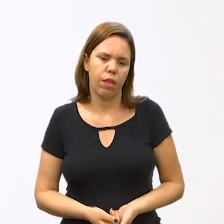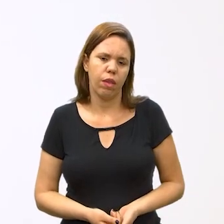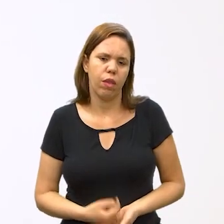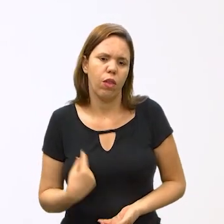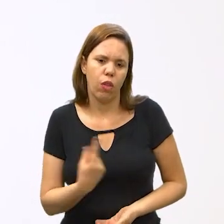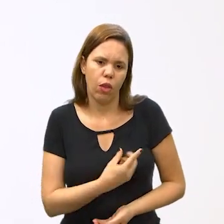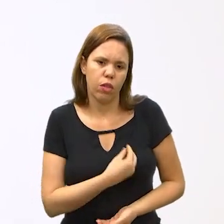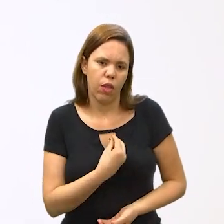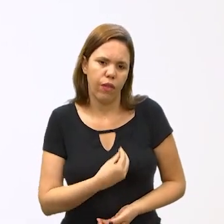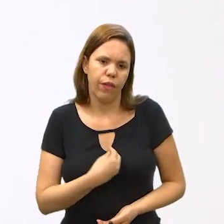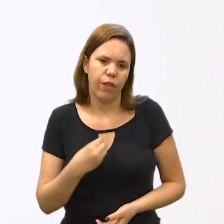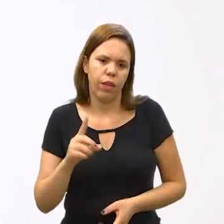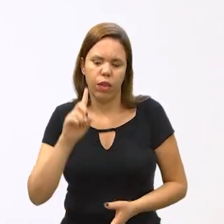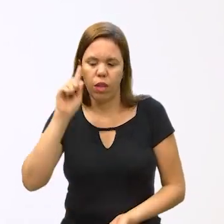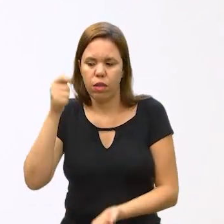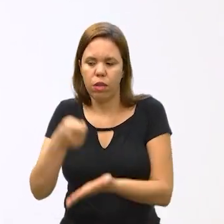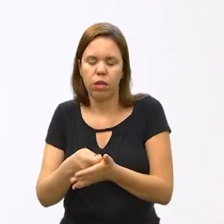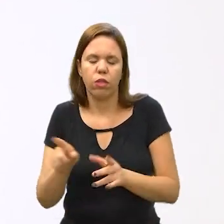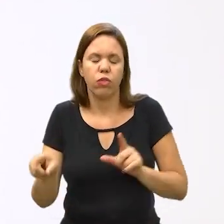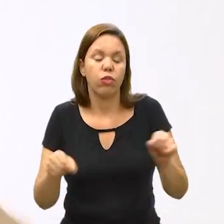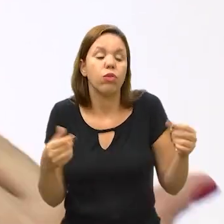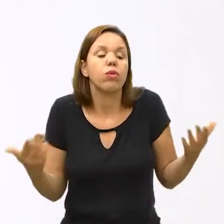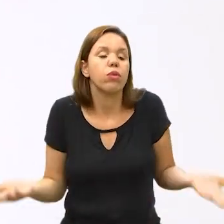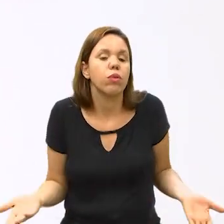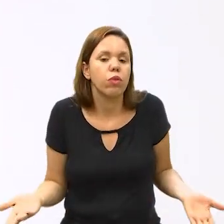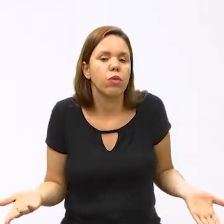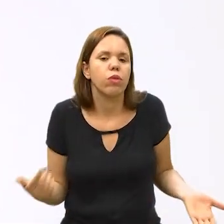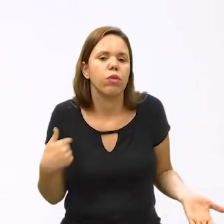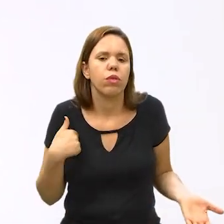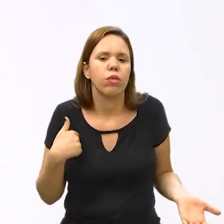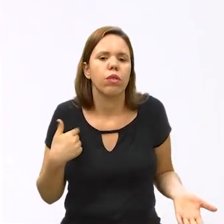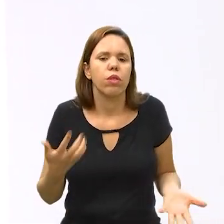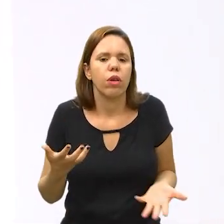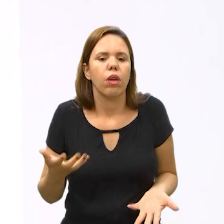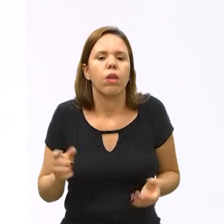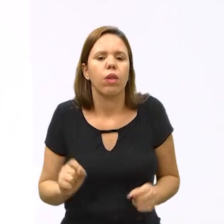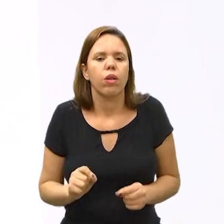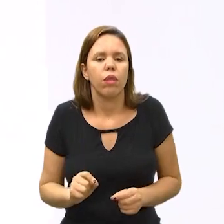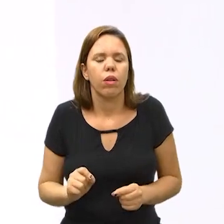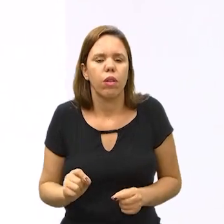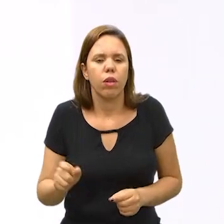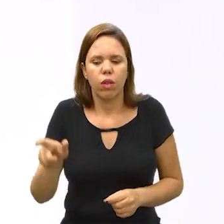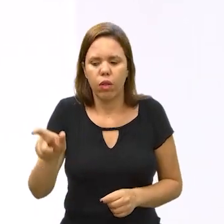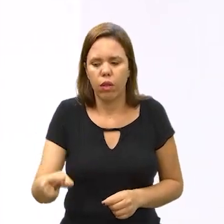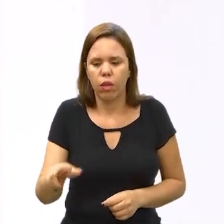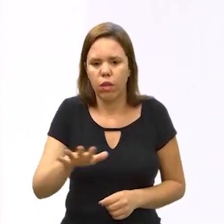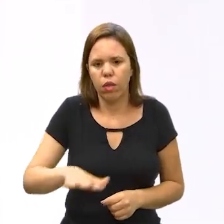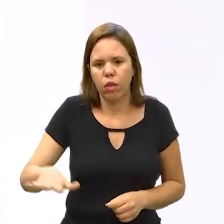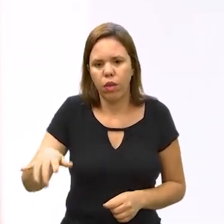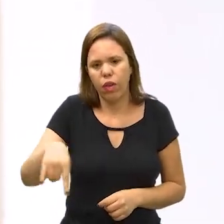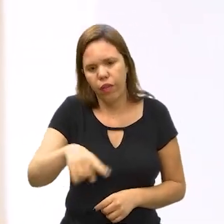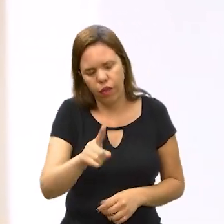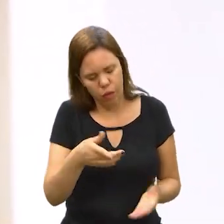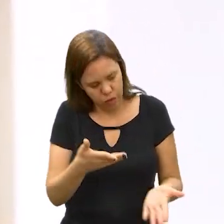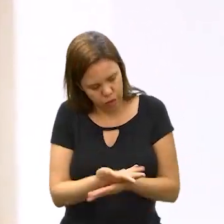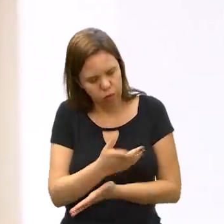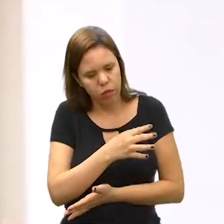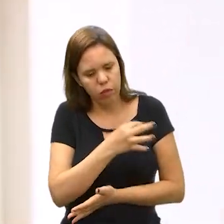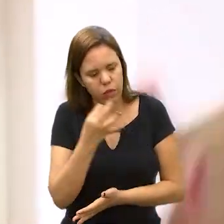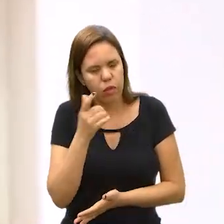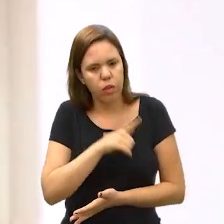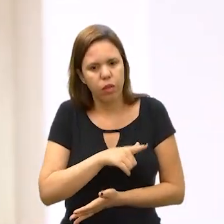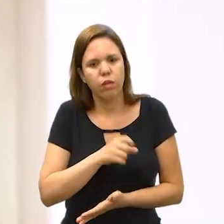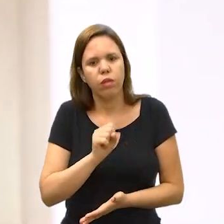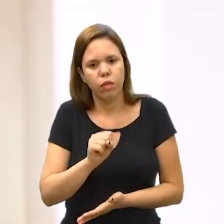nossa vida são escolhas, né? Então eu escolhi que elas vão dar certo